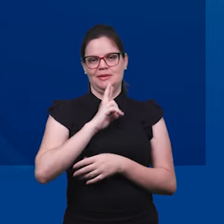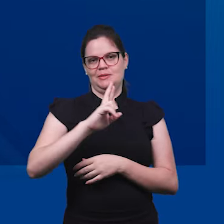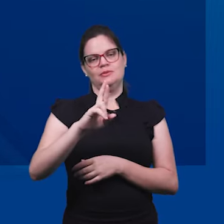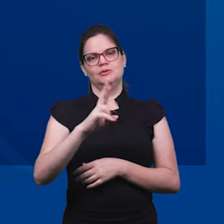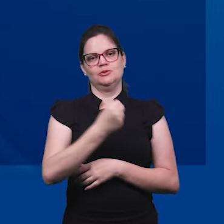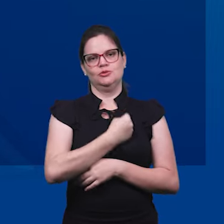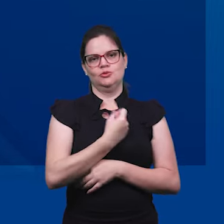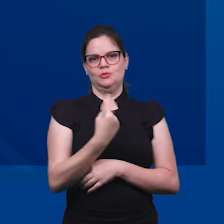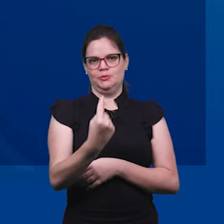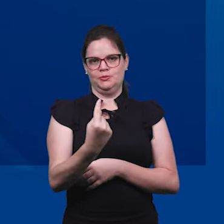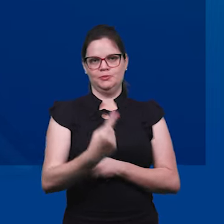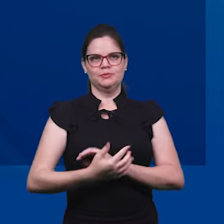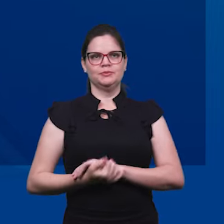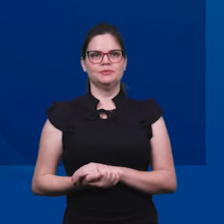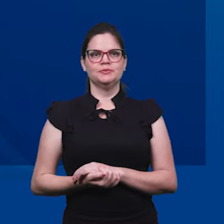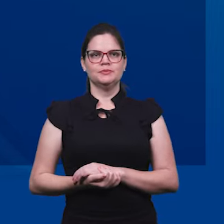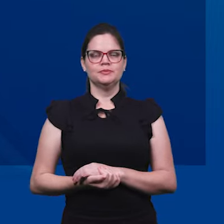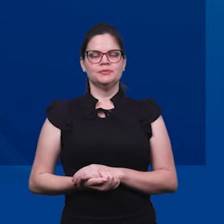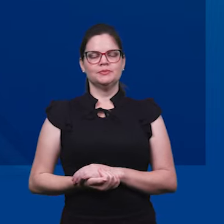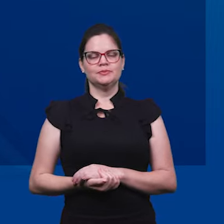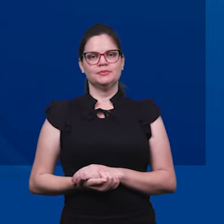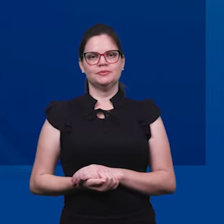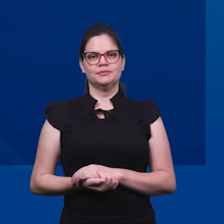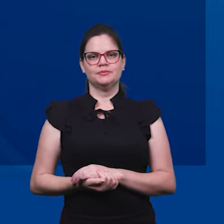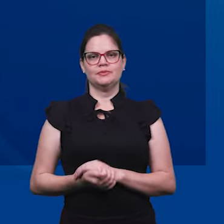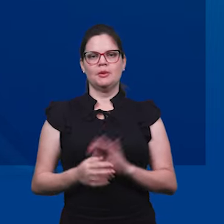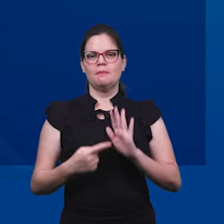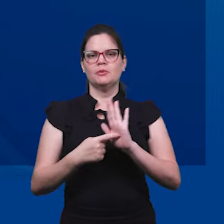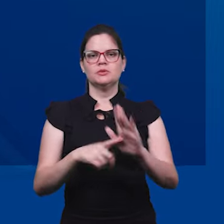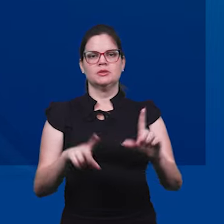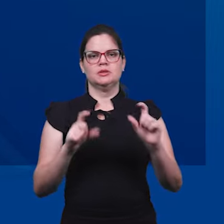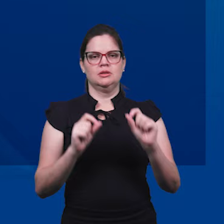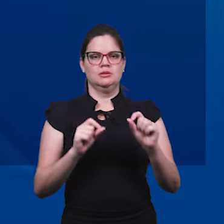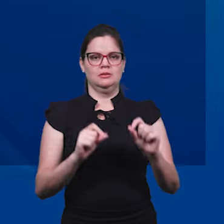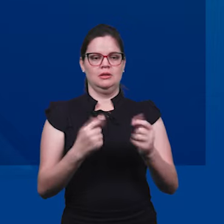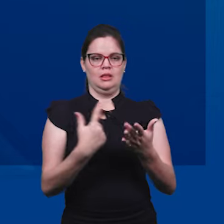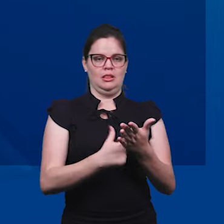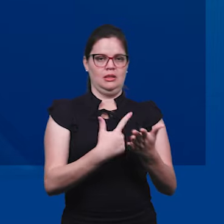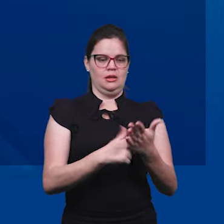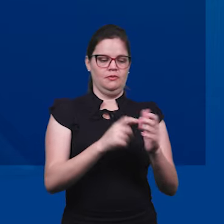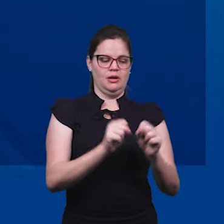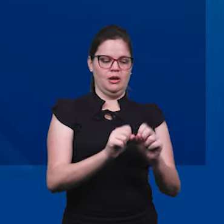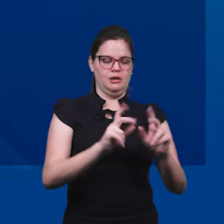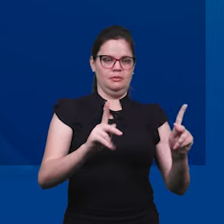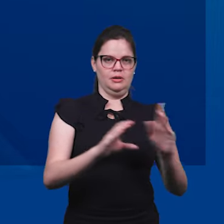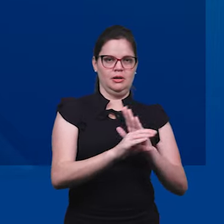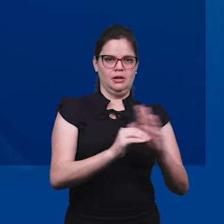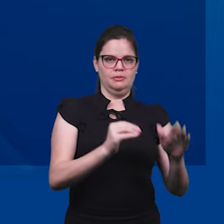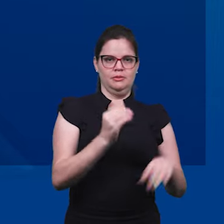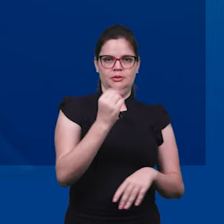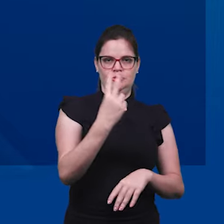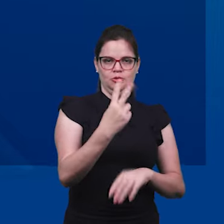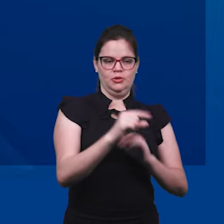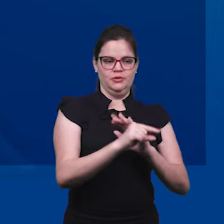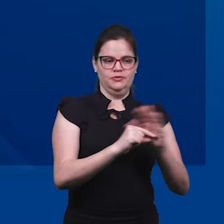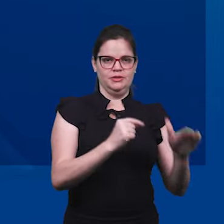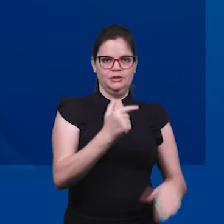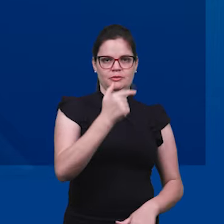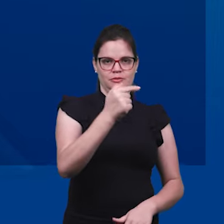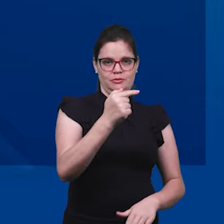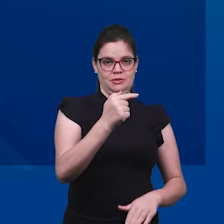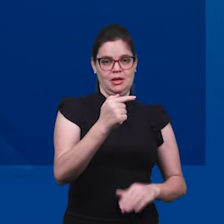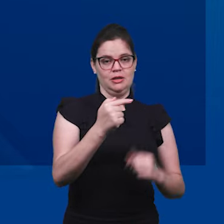resposta à pergunta número 1 da Escola Bíblica Dominical, relacionando o livro de Apocalipse, capítulo 2, versículo